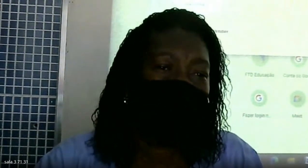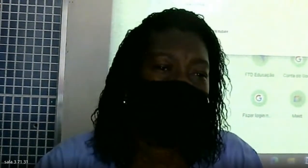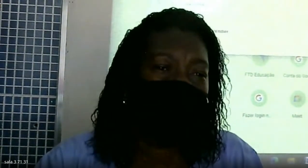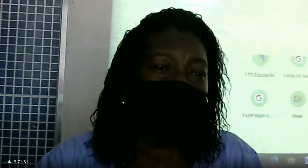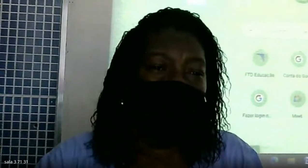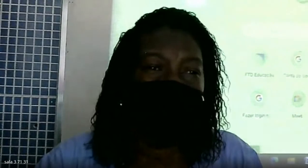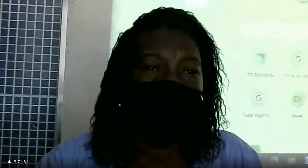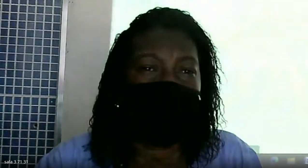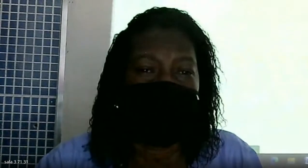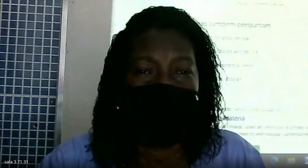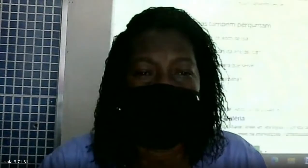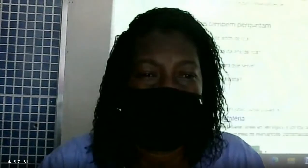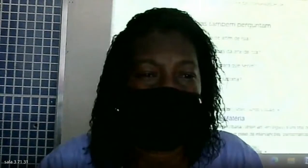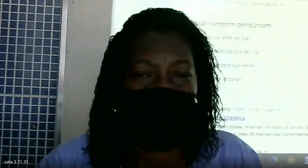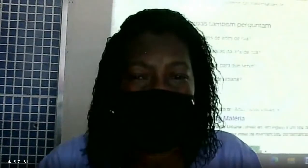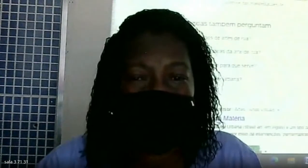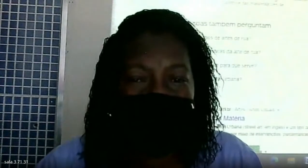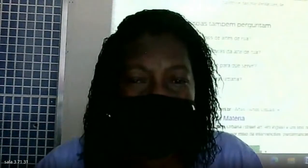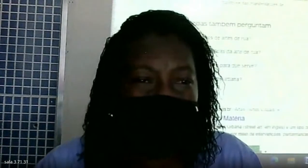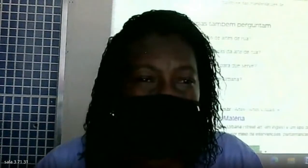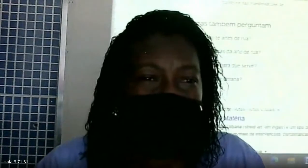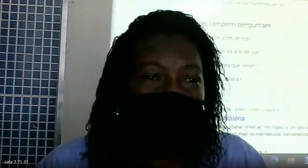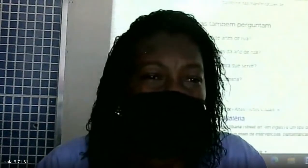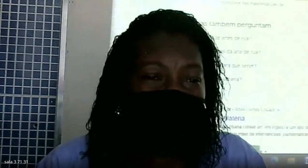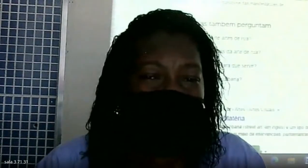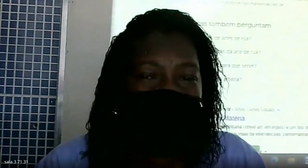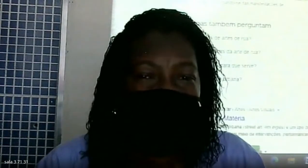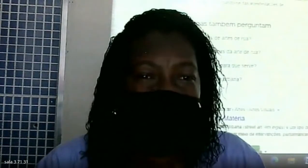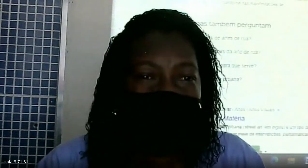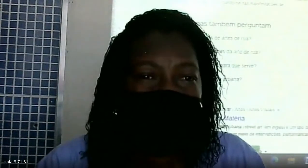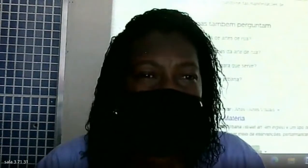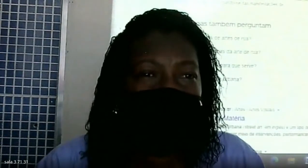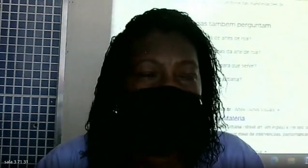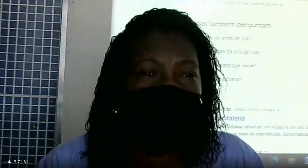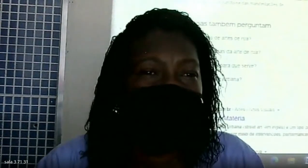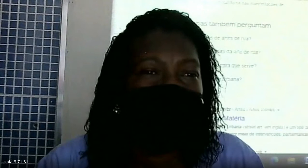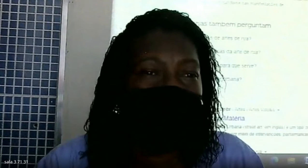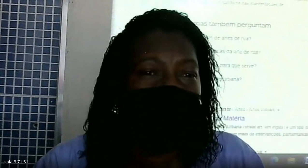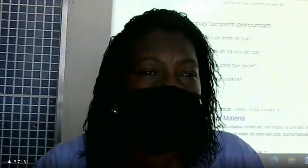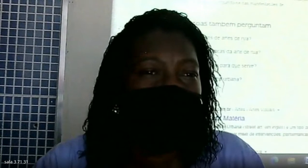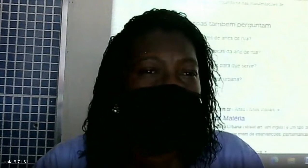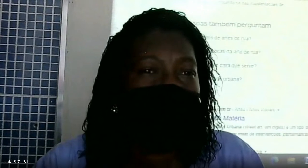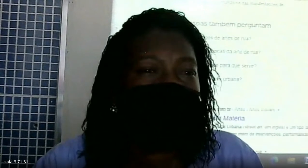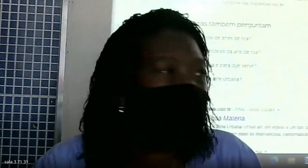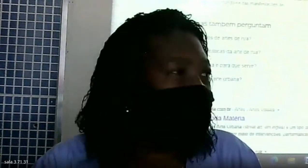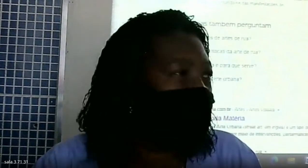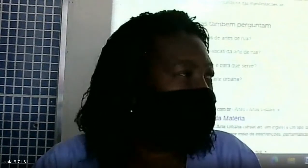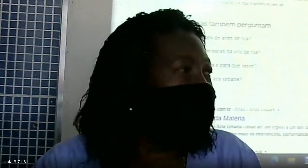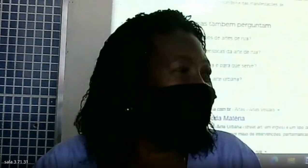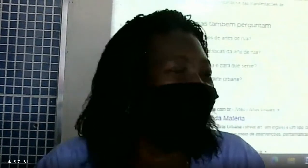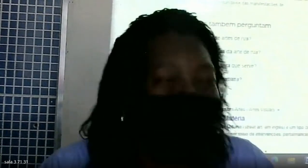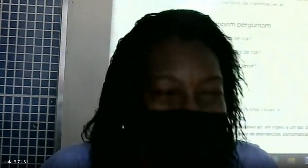Não, eu não vou pedir para ninguém dançar, não, gente. Eu, hein? Eu sei que vocês aqui são meio